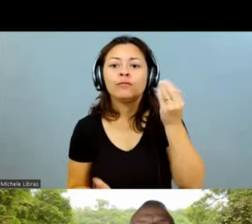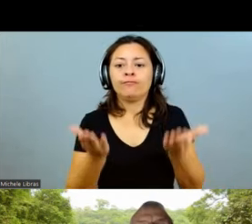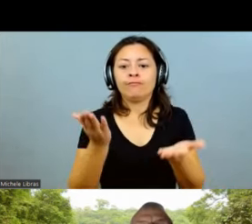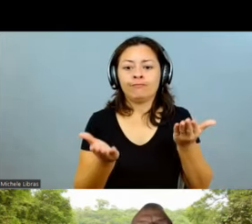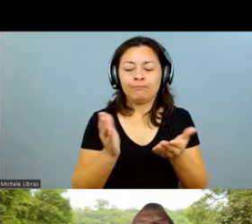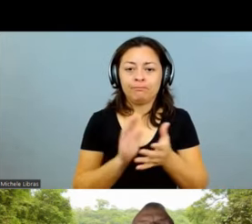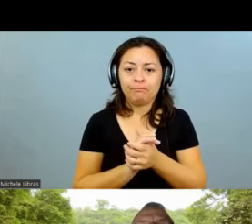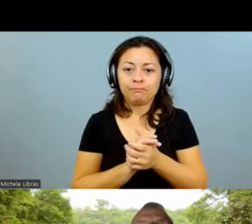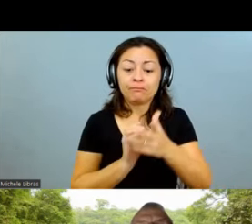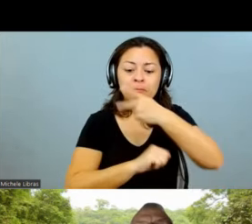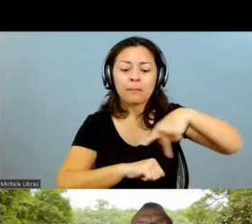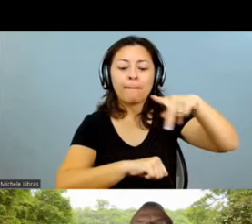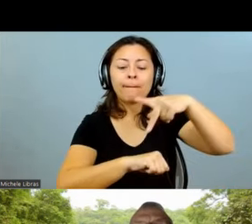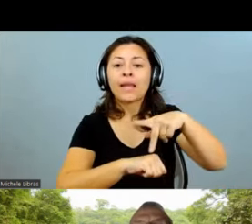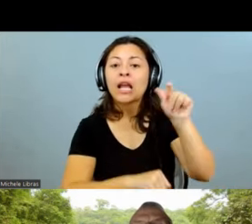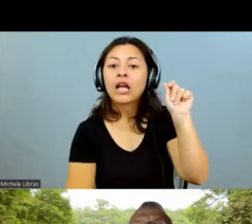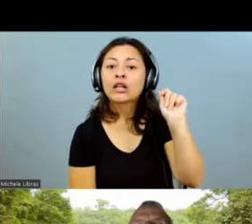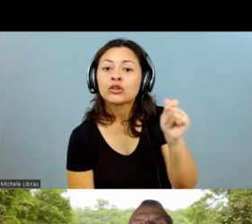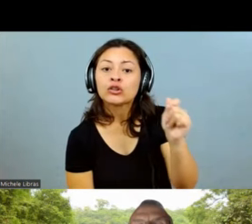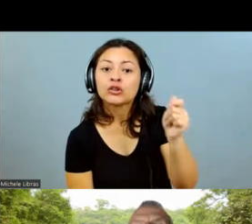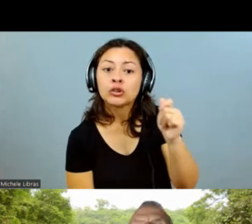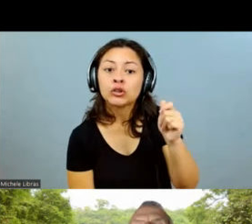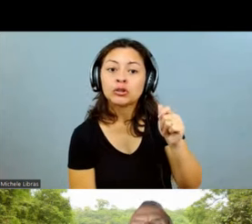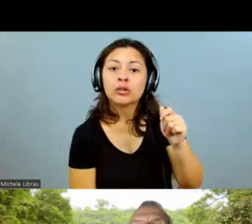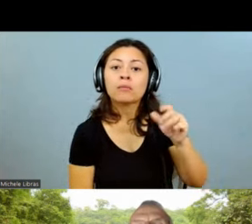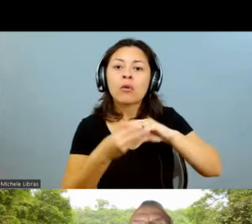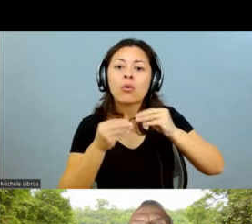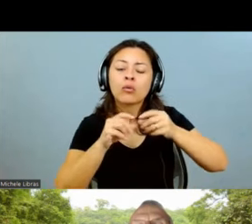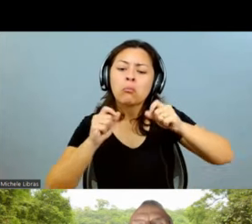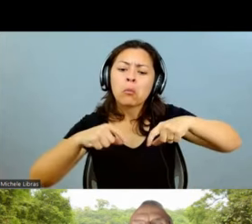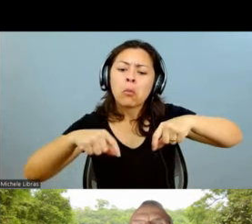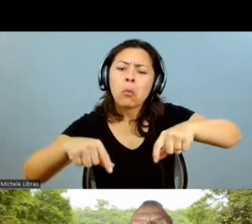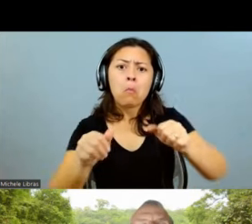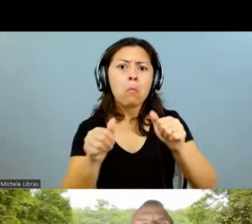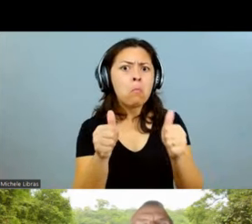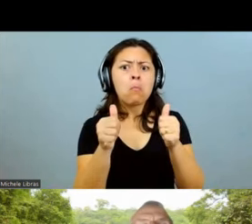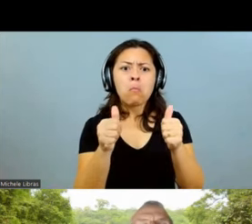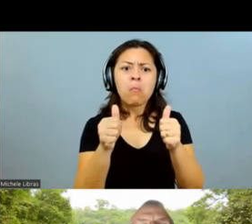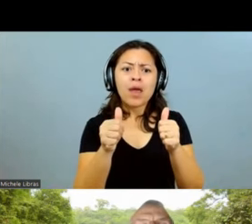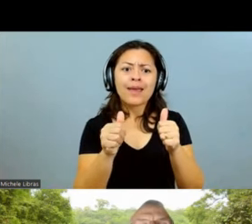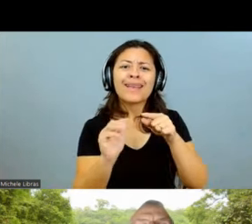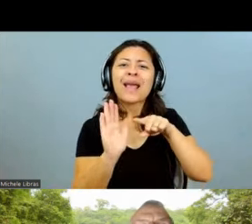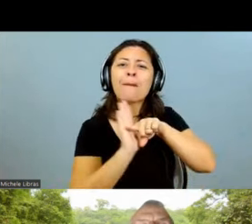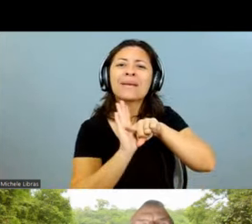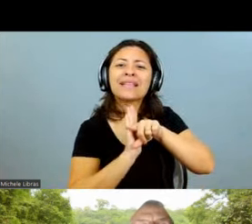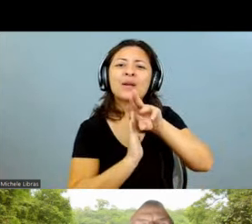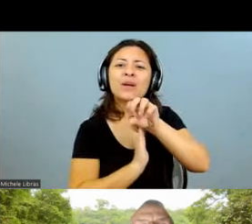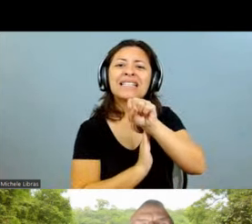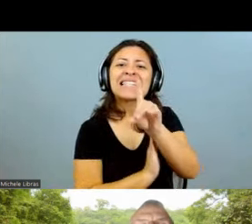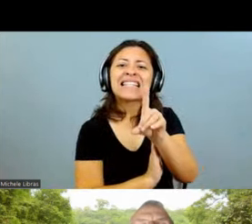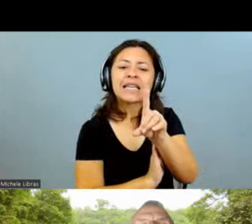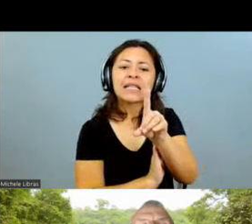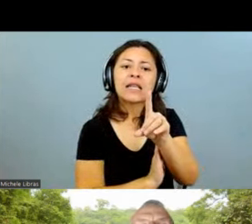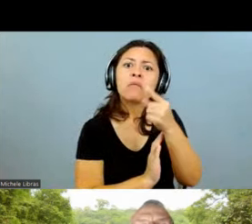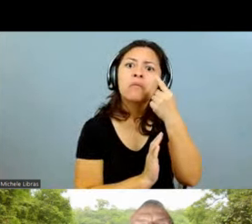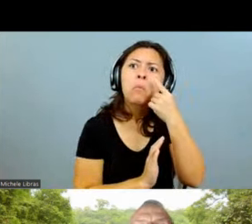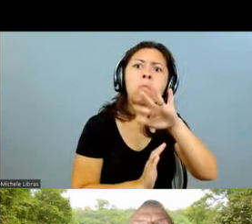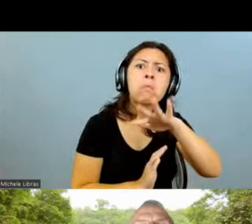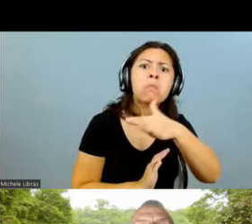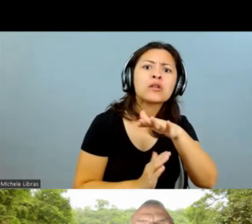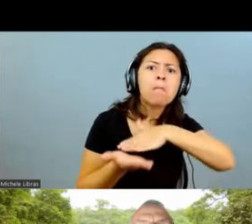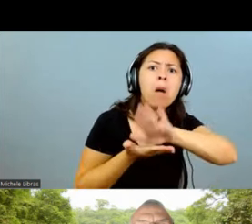Argentina o plantil está indo bem E a expectativa segundo o usda é de uma produção de 50